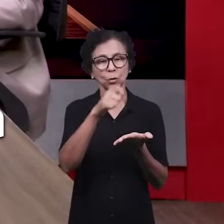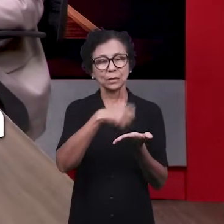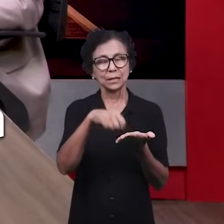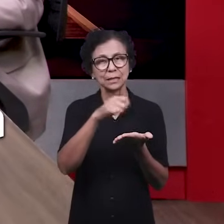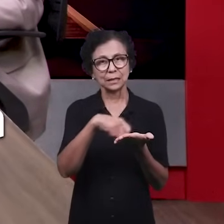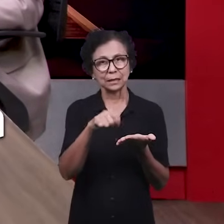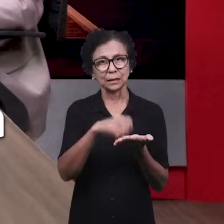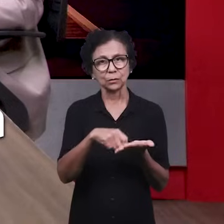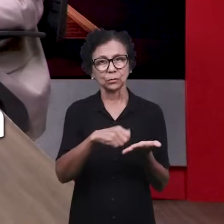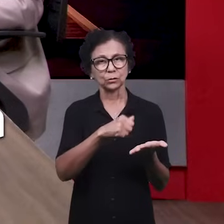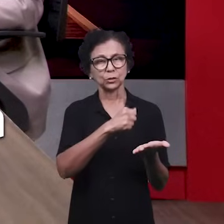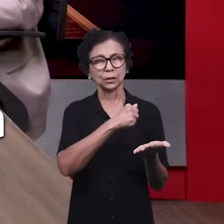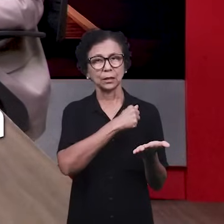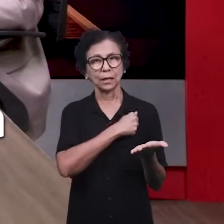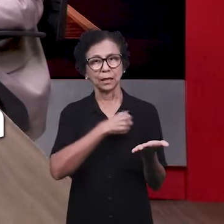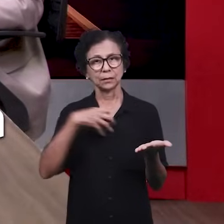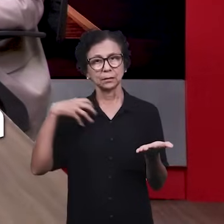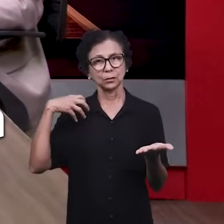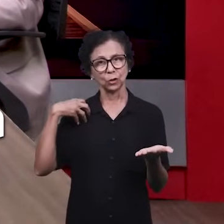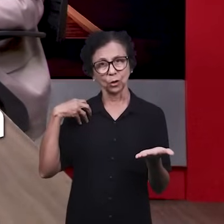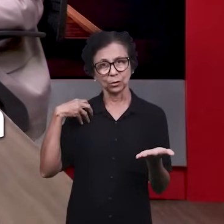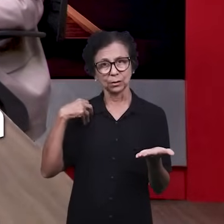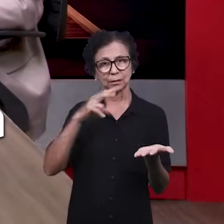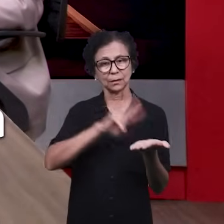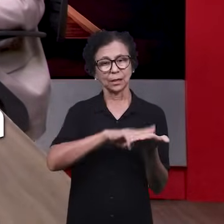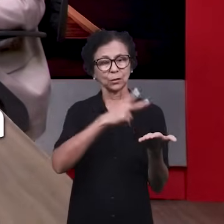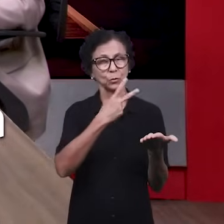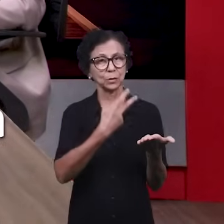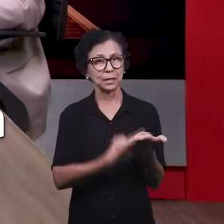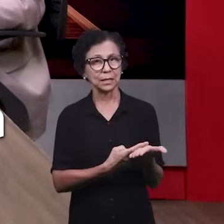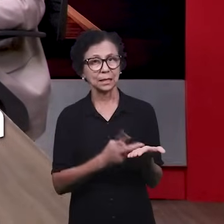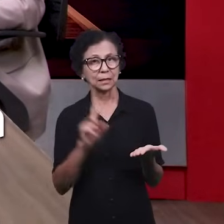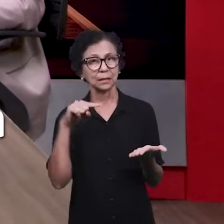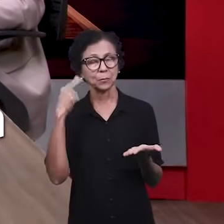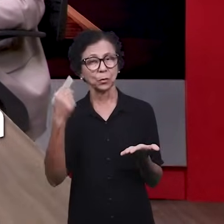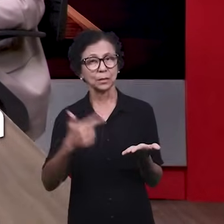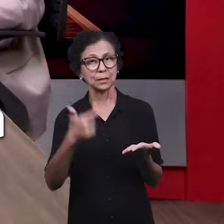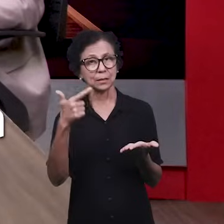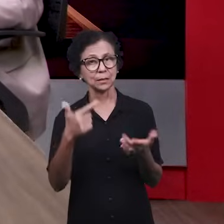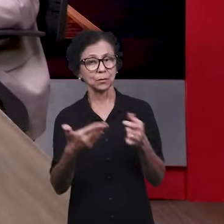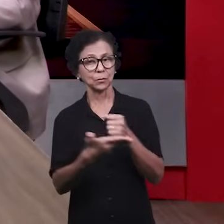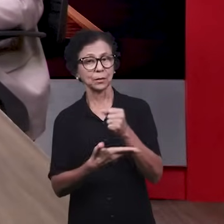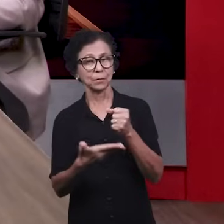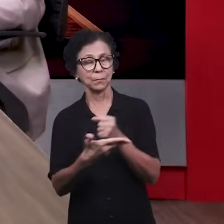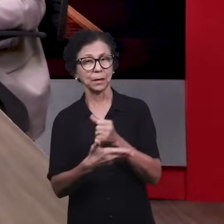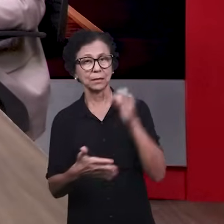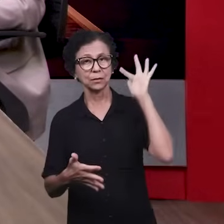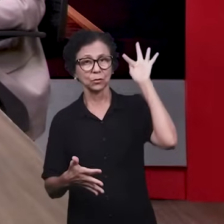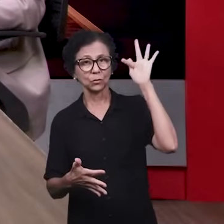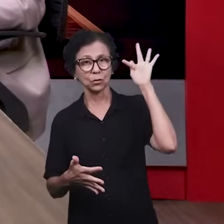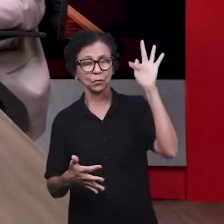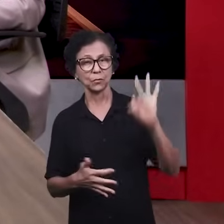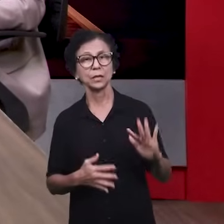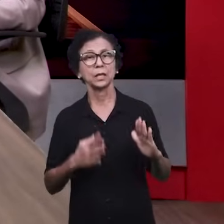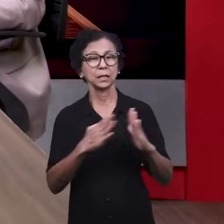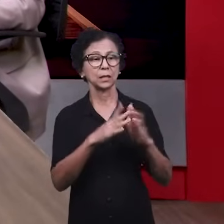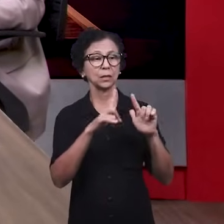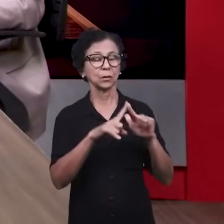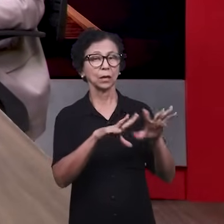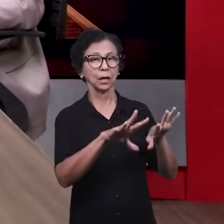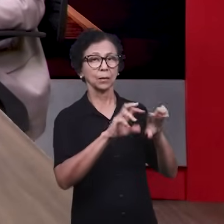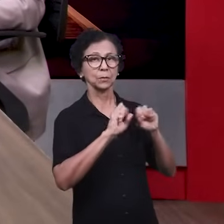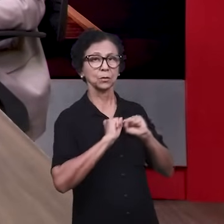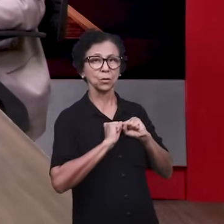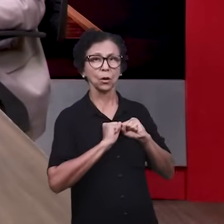Aristóteles. Exato. E aí vem uma segunda base filosófica que é absorvida pela Igreja. O próprio Tomás